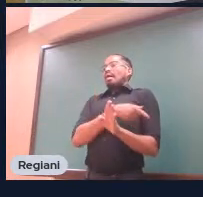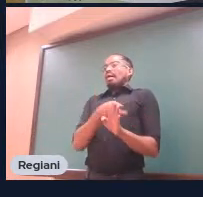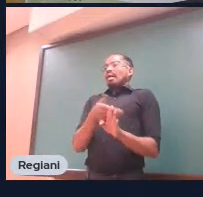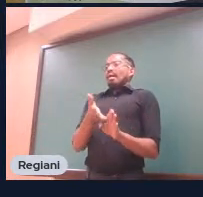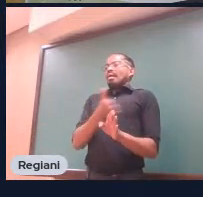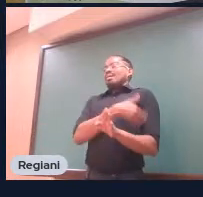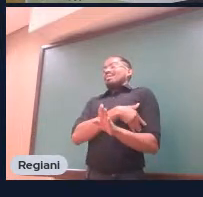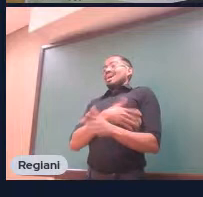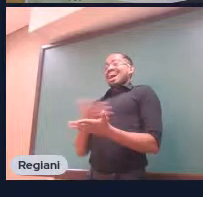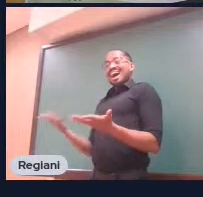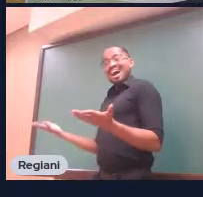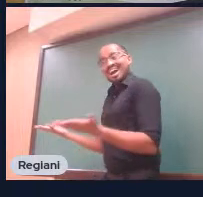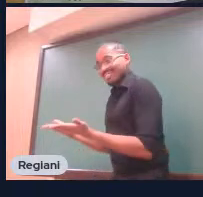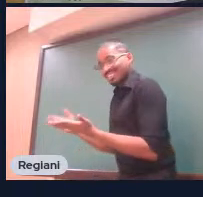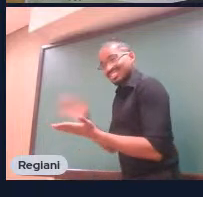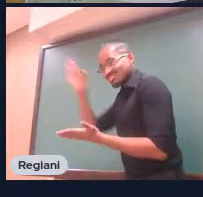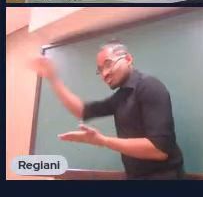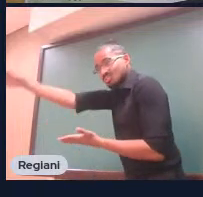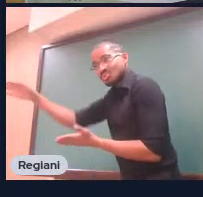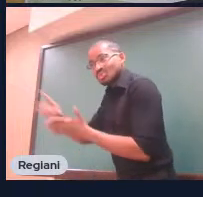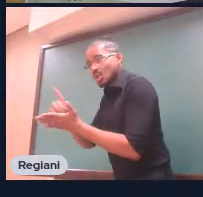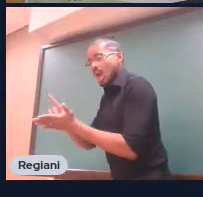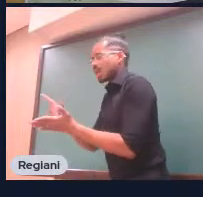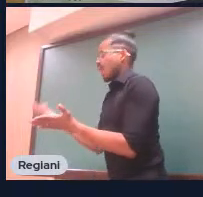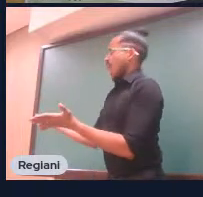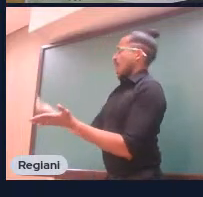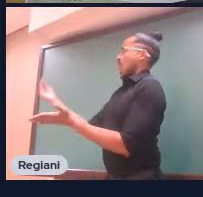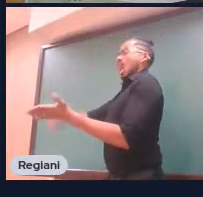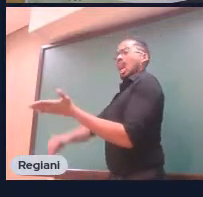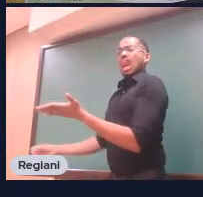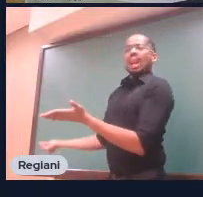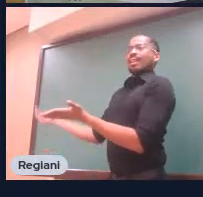para palavras atualizadas, para conteúdo atualizado.